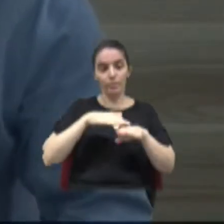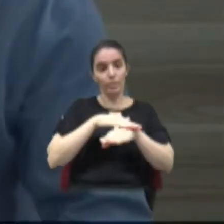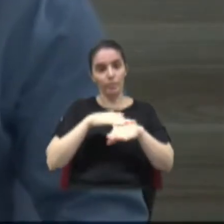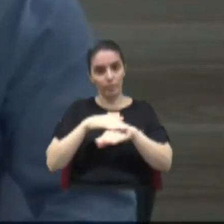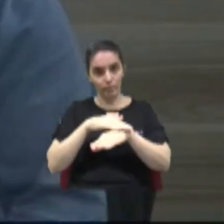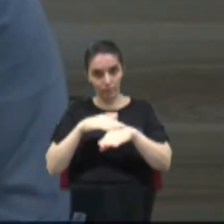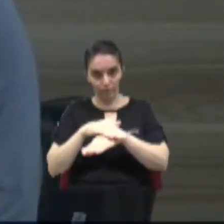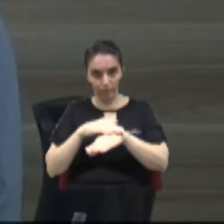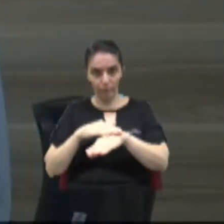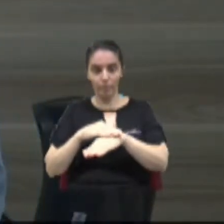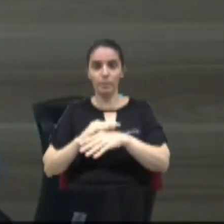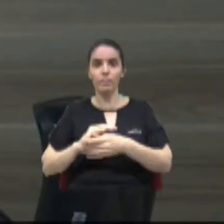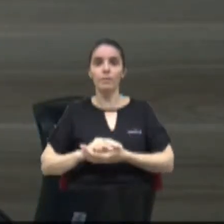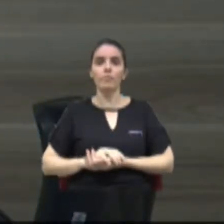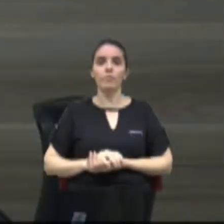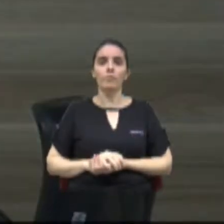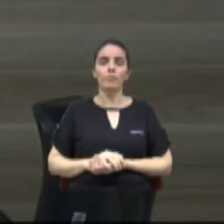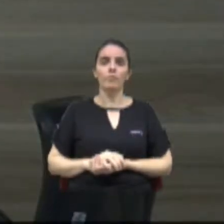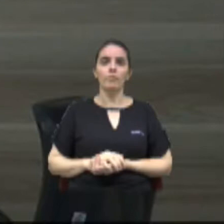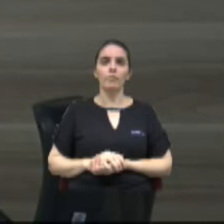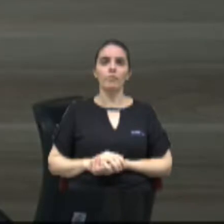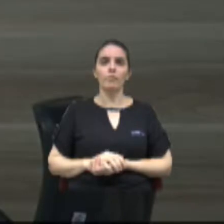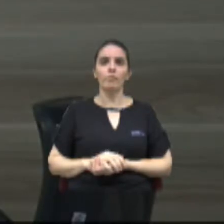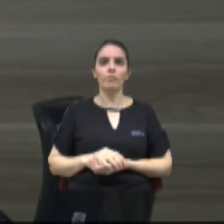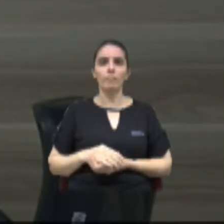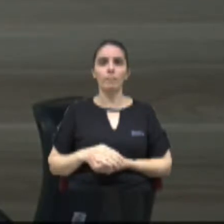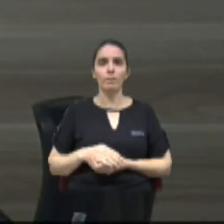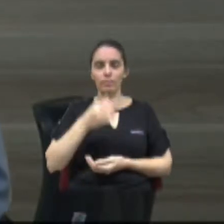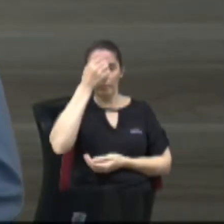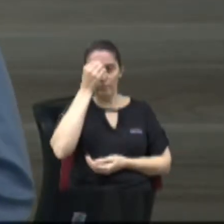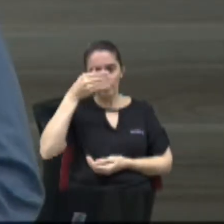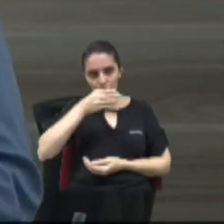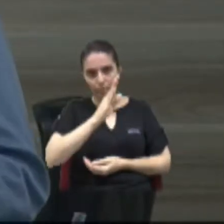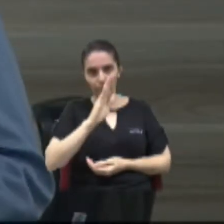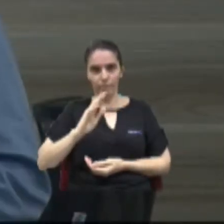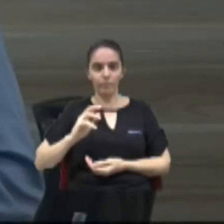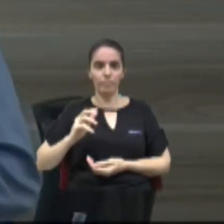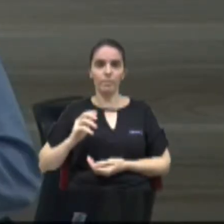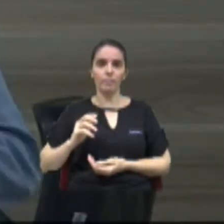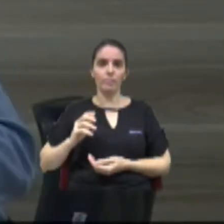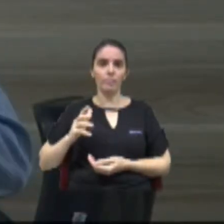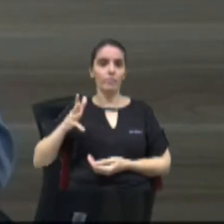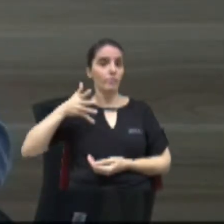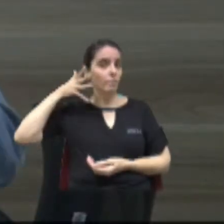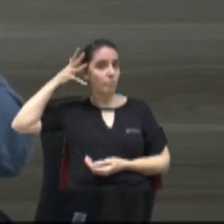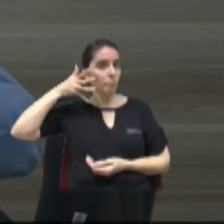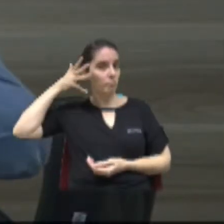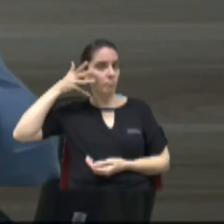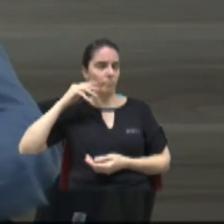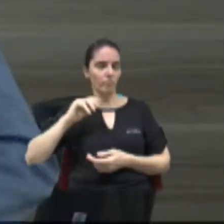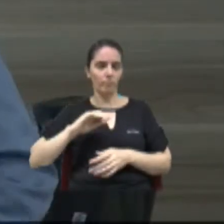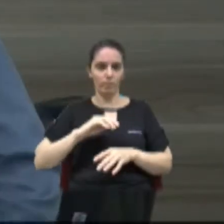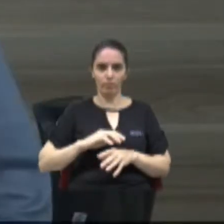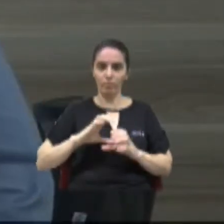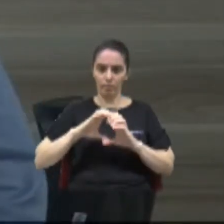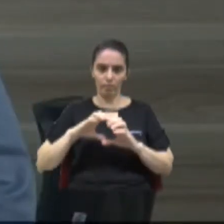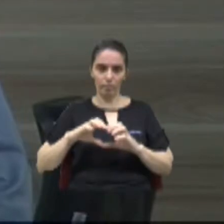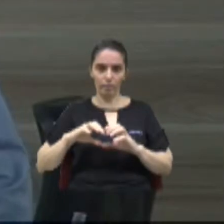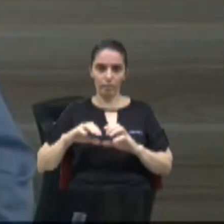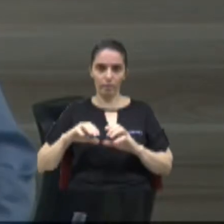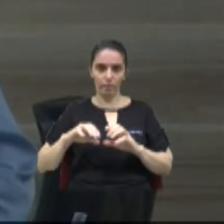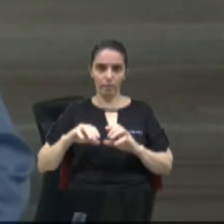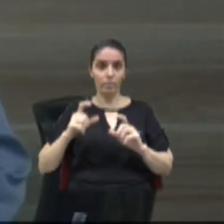problemas da creche também. Então a gente tem que entender que essas pessoas estão morando em Limeira. Para qualquer prefeito que vá assumir